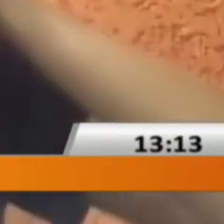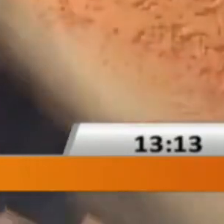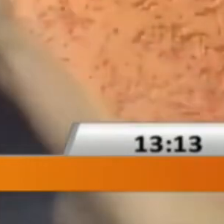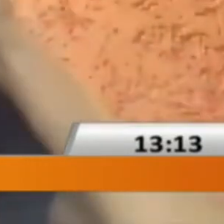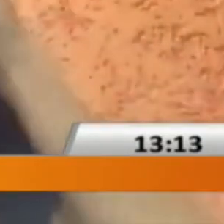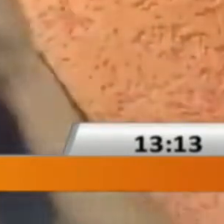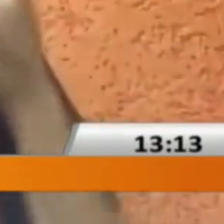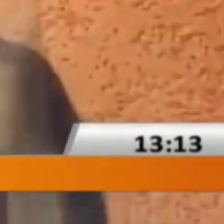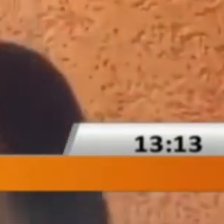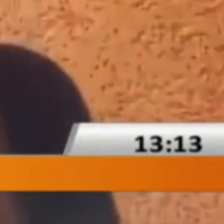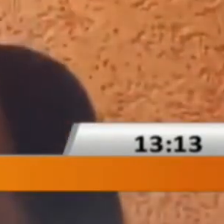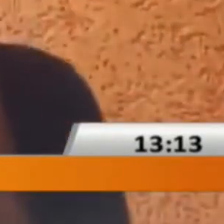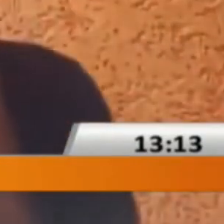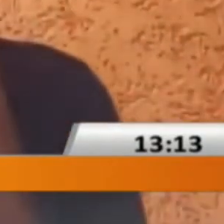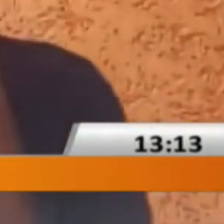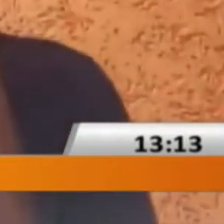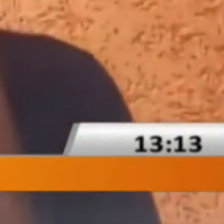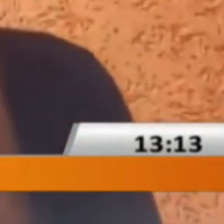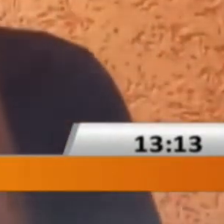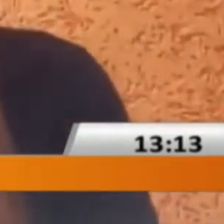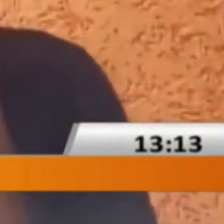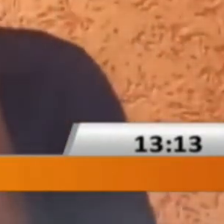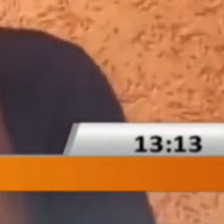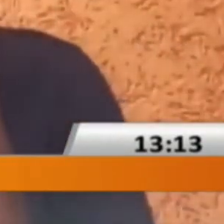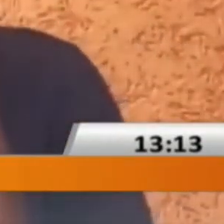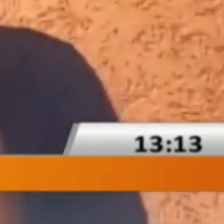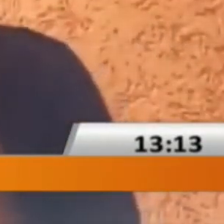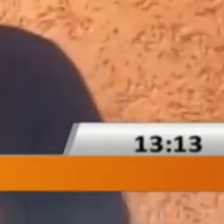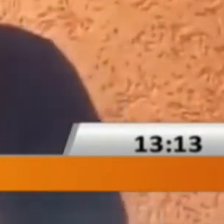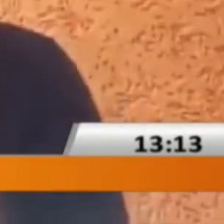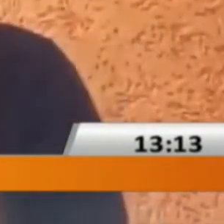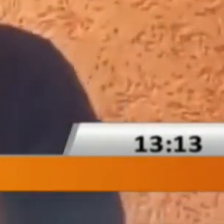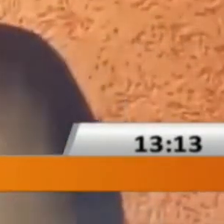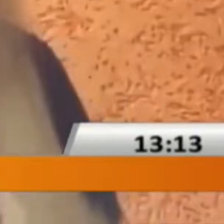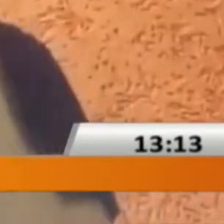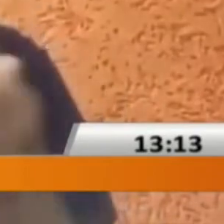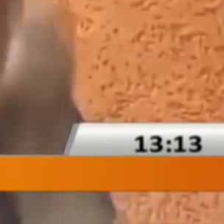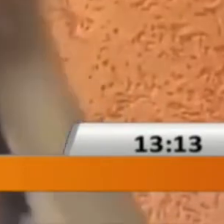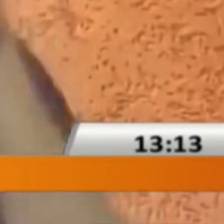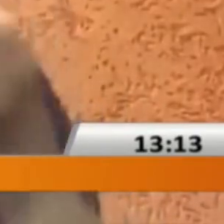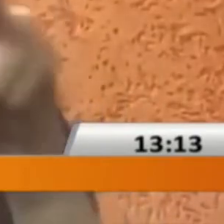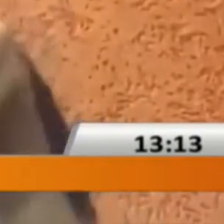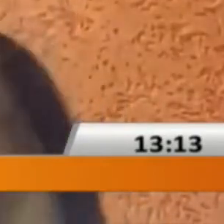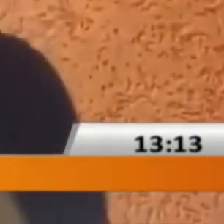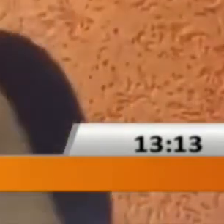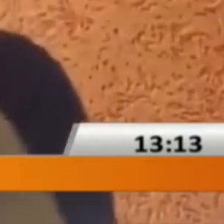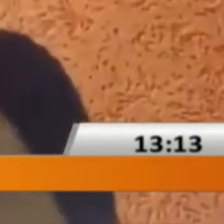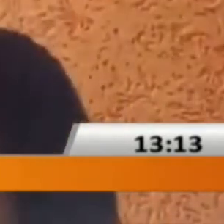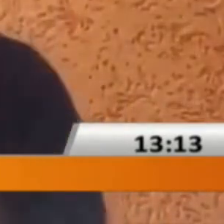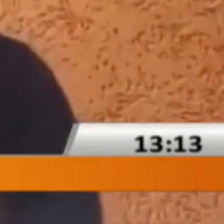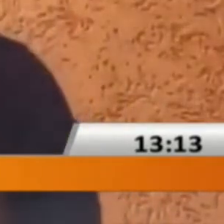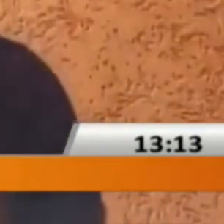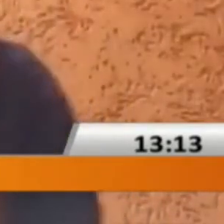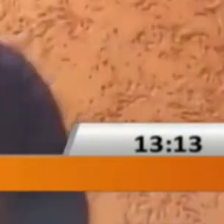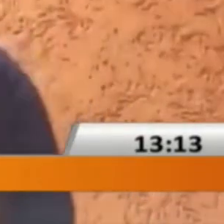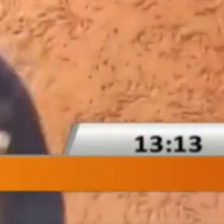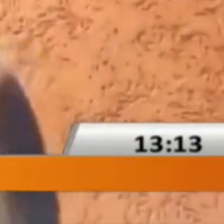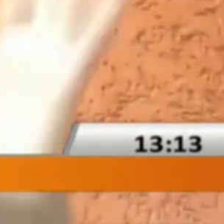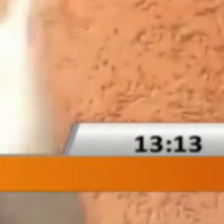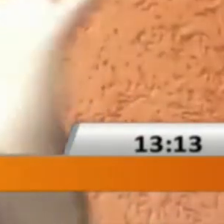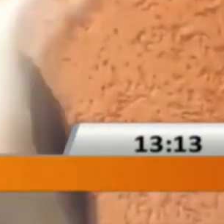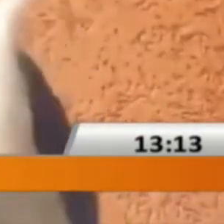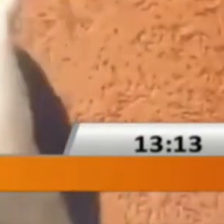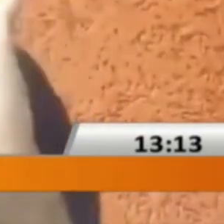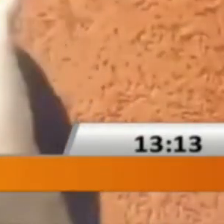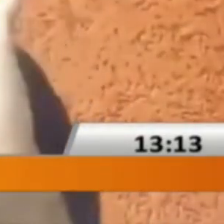usando a máscara transparente para um uso melhor e de um melhor visualmente falando. Tá